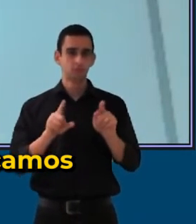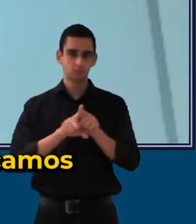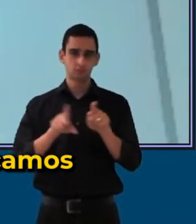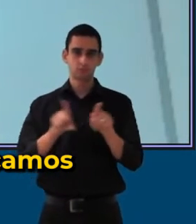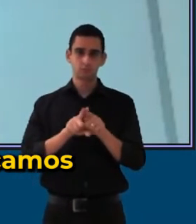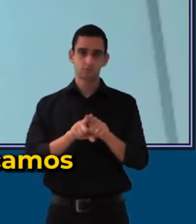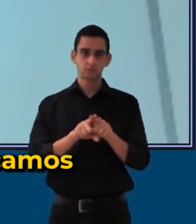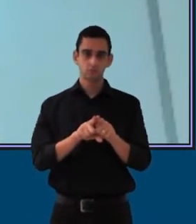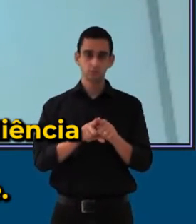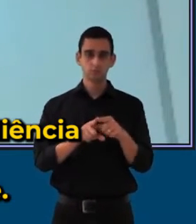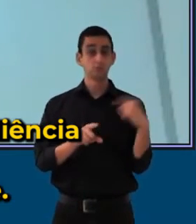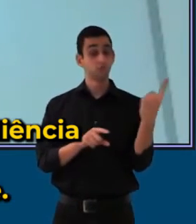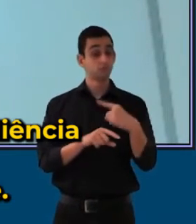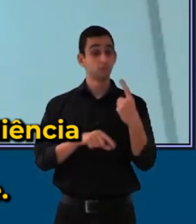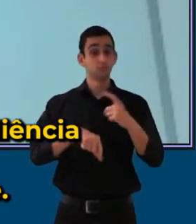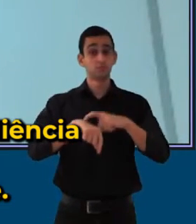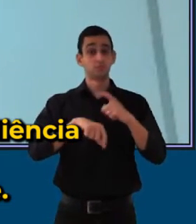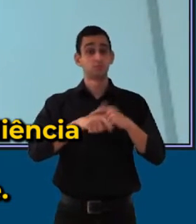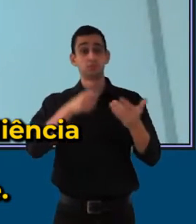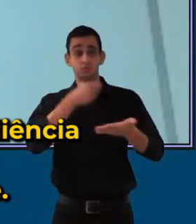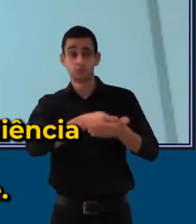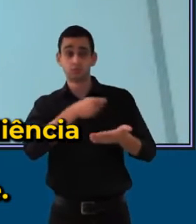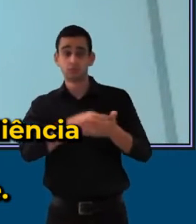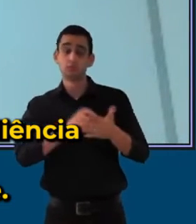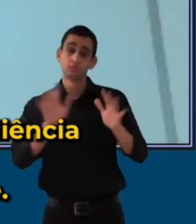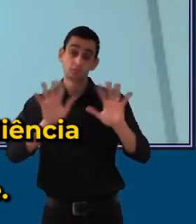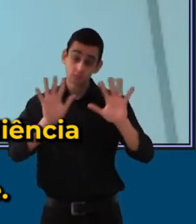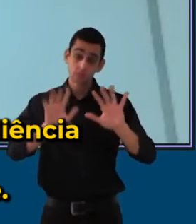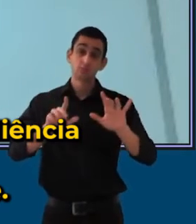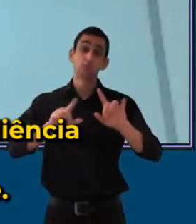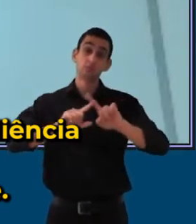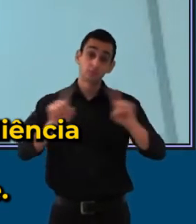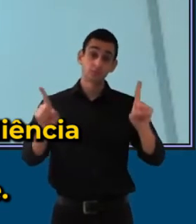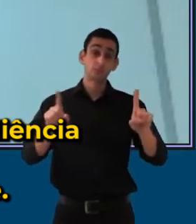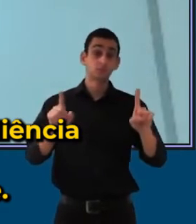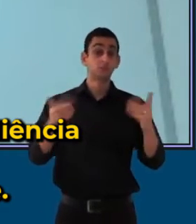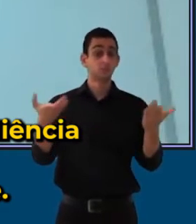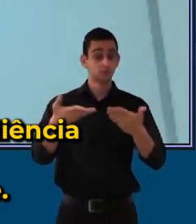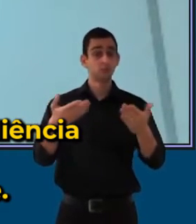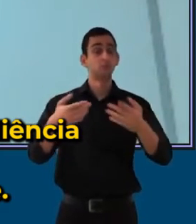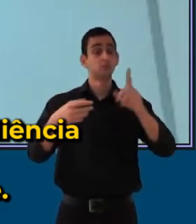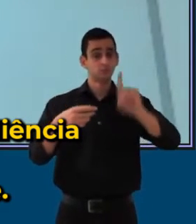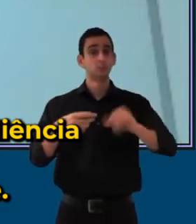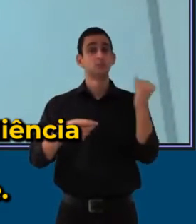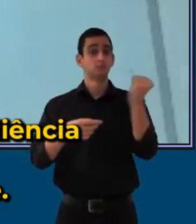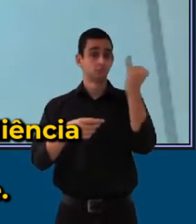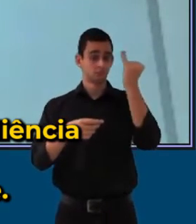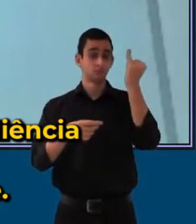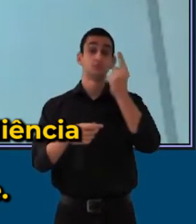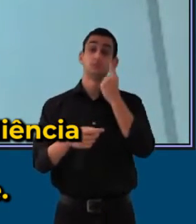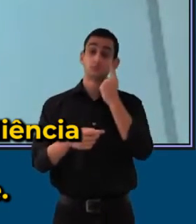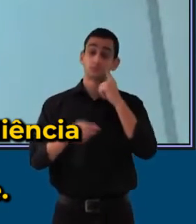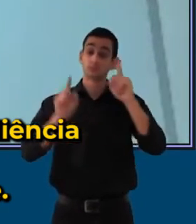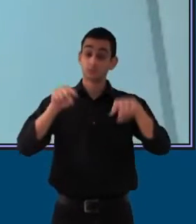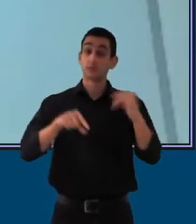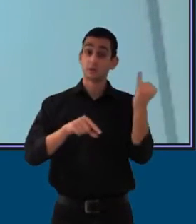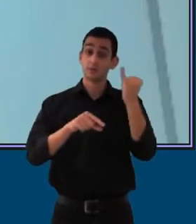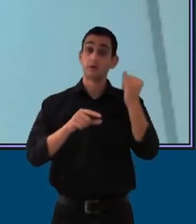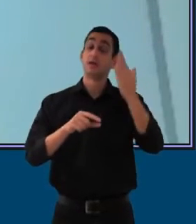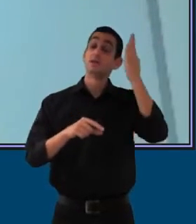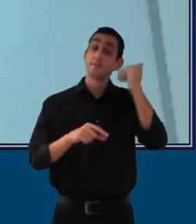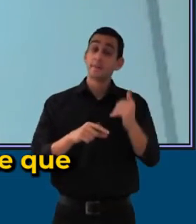de que nós não colocamos prazo, mas é importante a definição que nessa audiência desse prazo, a gente considera, assim, bastante